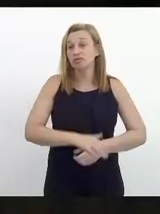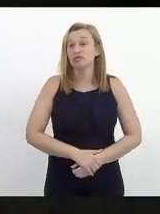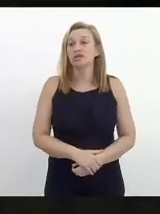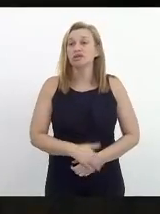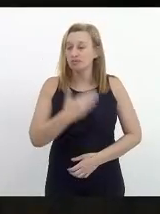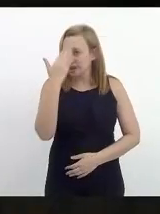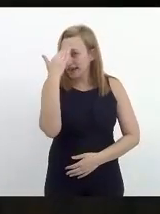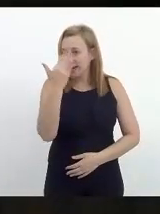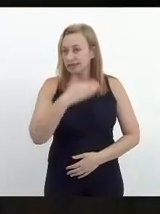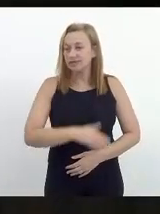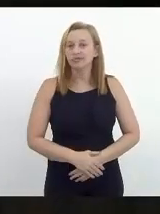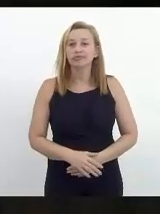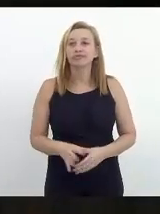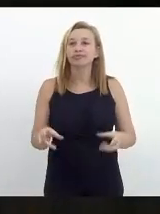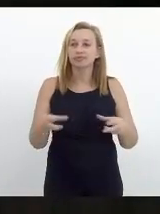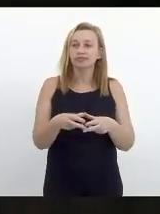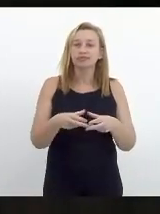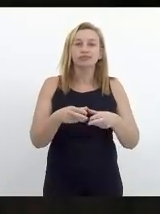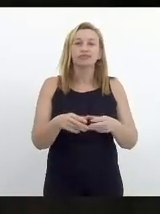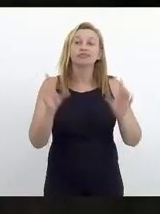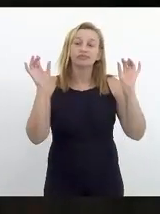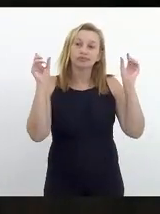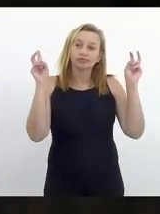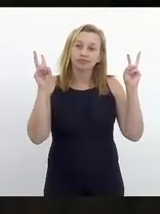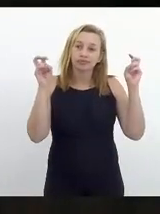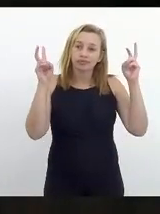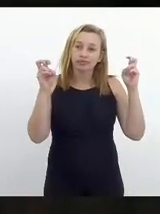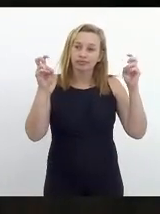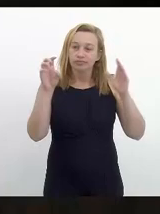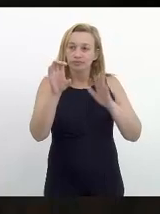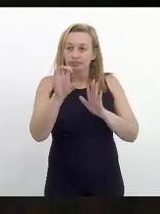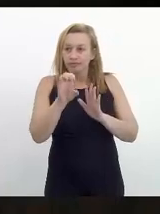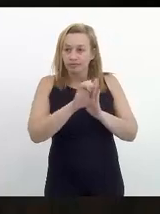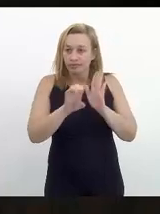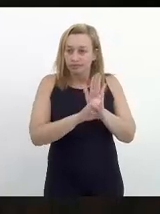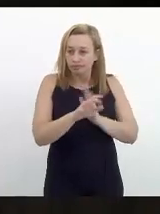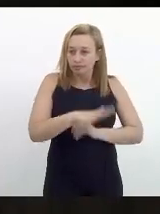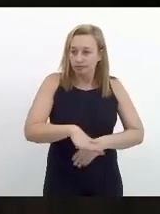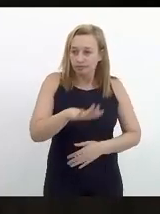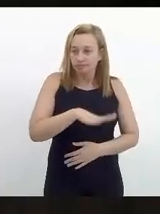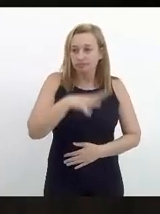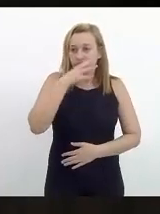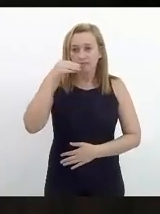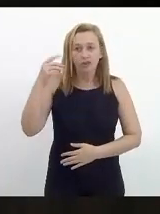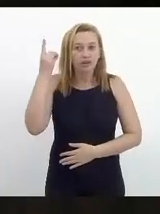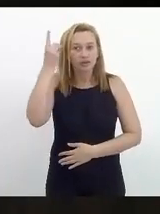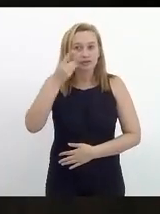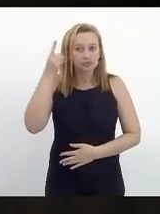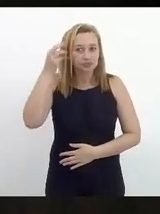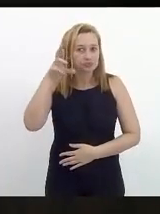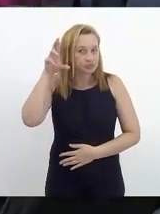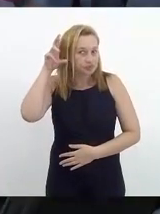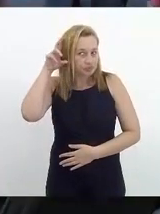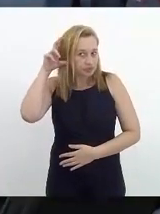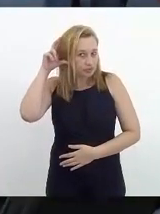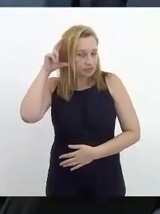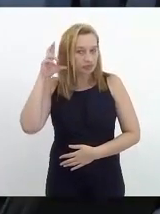Presidência agradece. Pela Comissão de Assuntos da Criança e do Adolescente, deputada Rosane Félix.